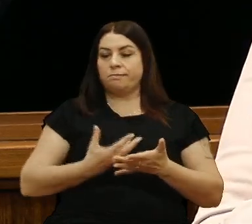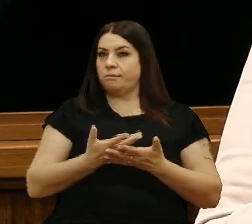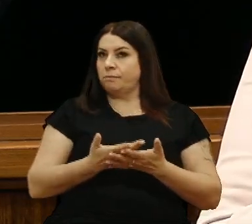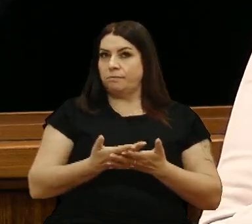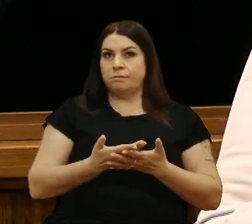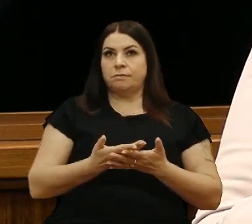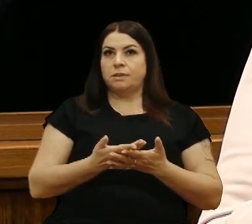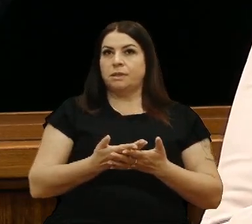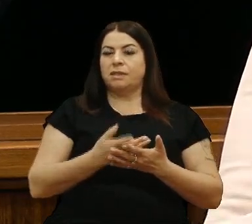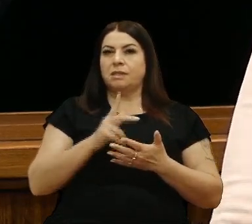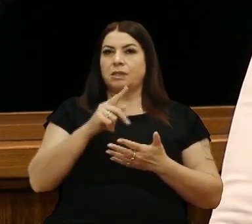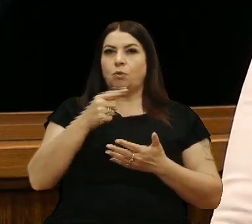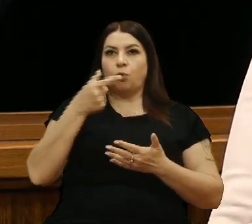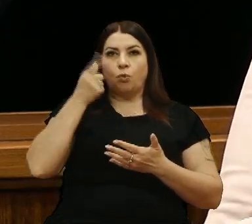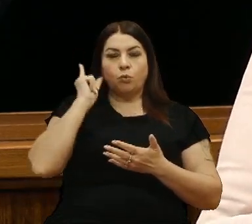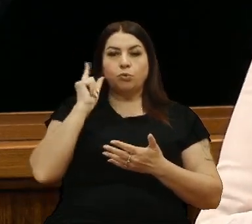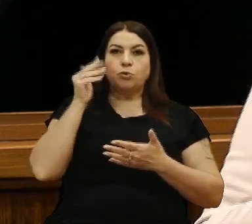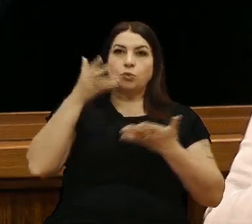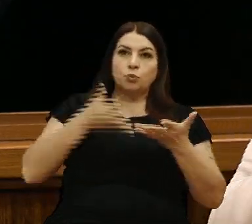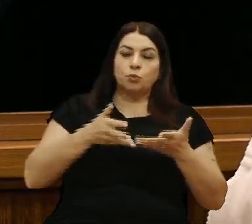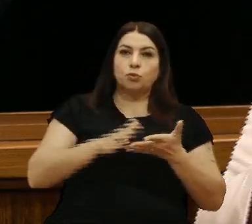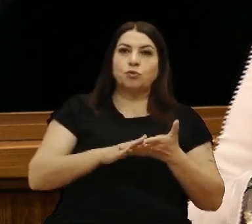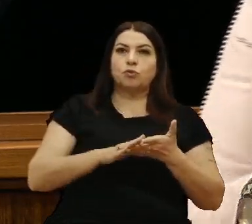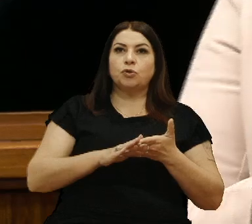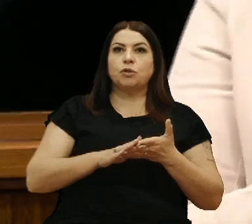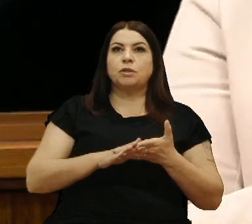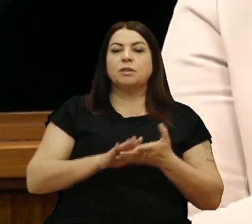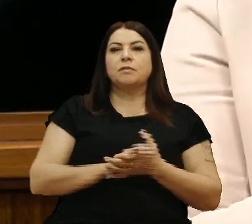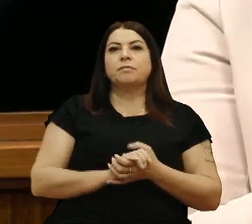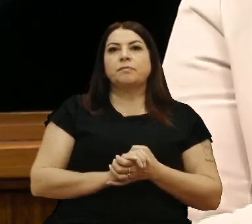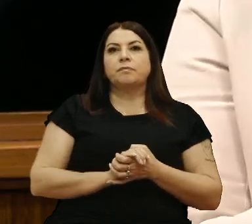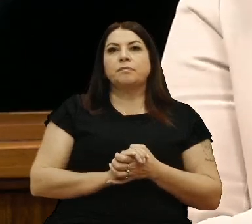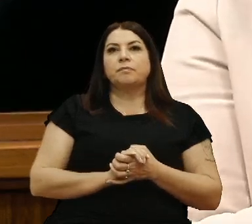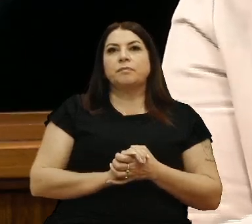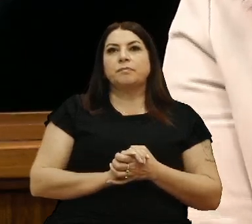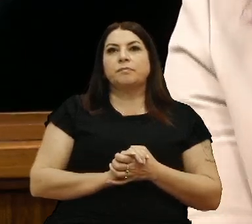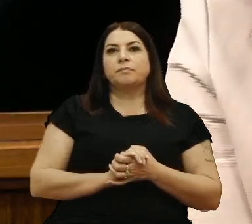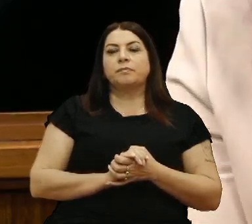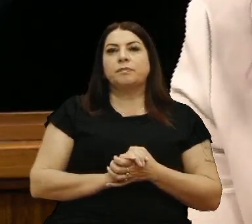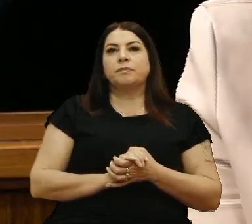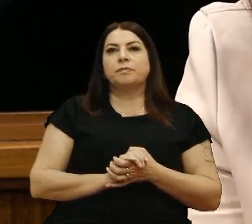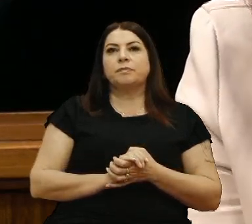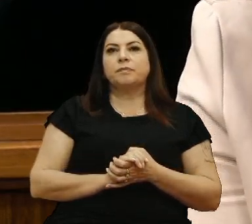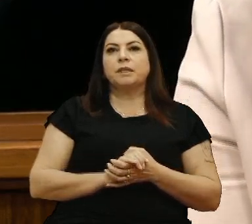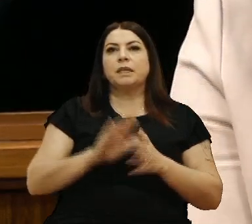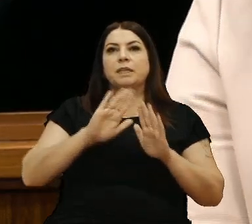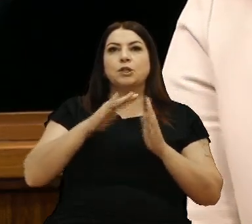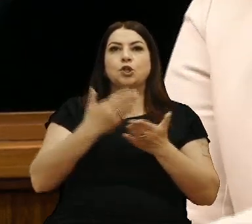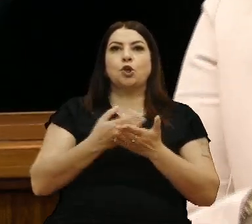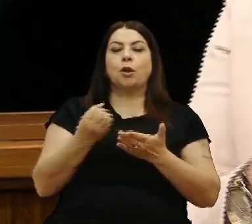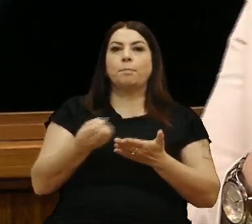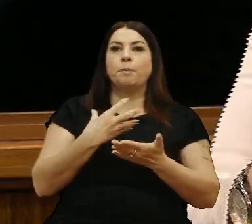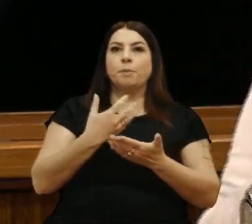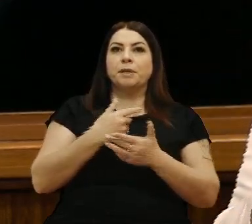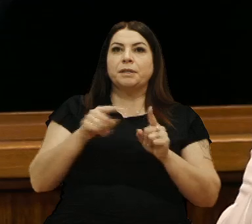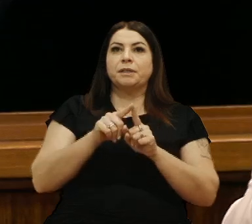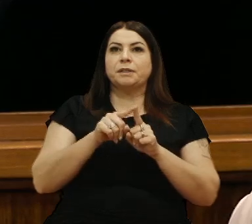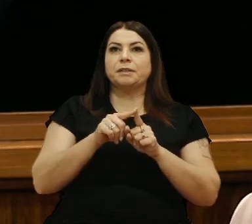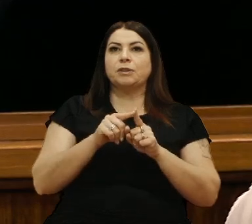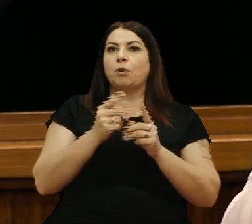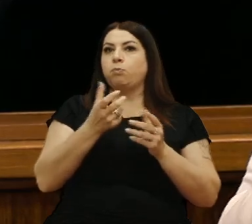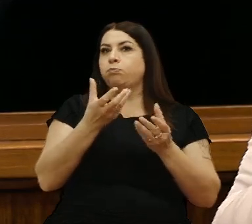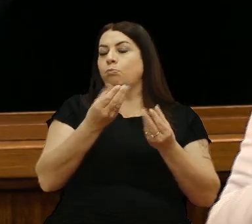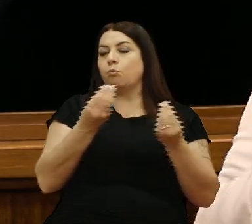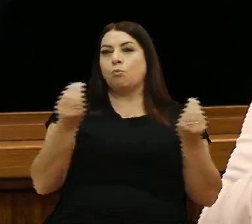de, entre ontem e hoje, receber questões das escolas, cheia